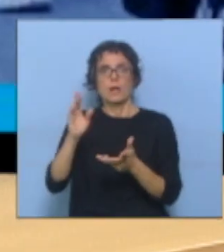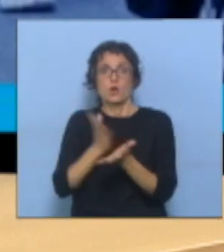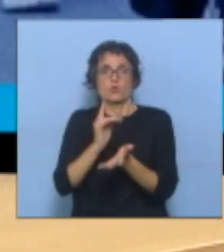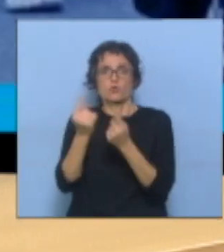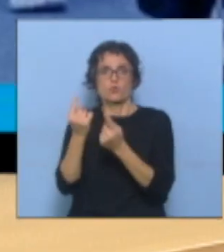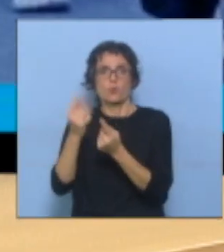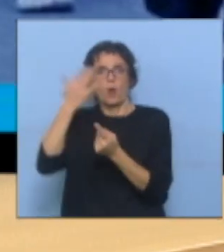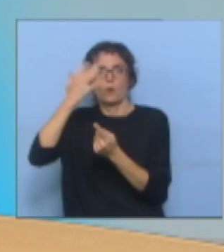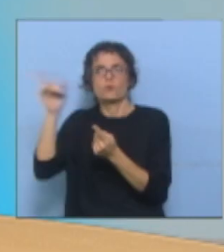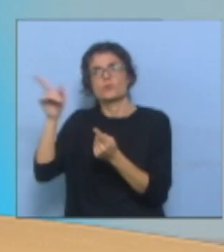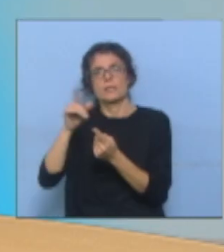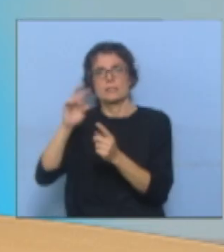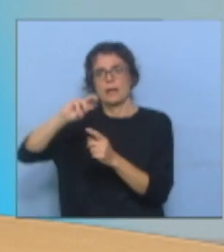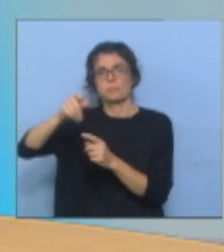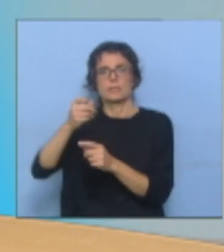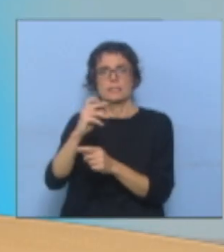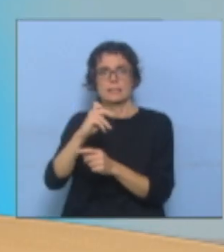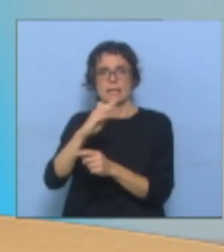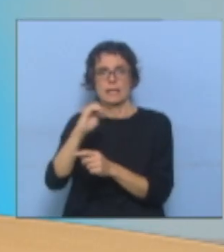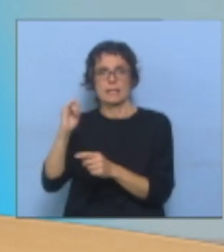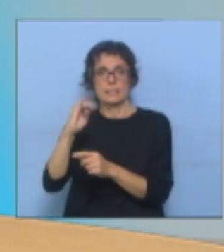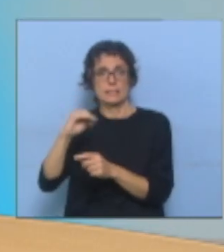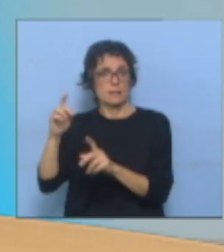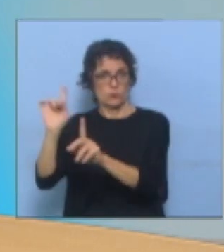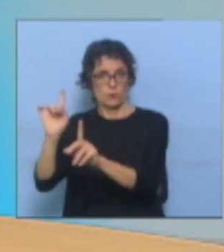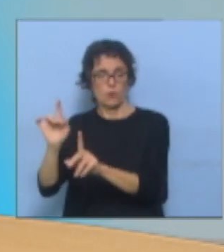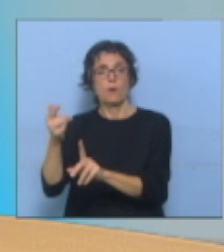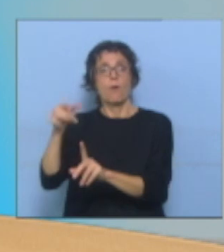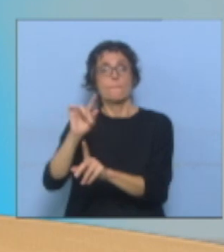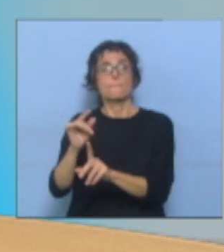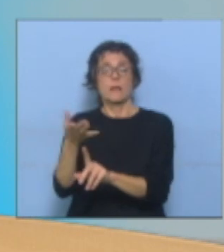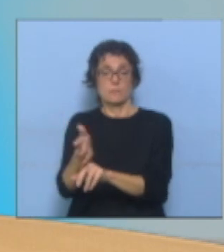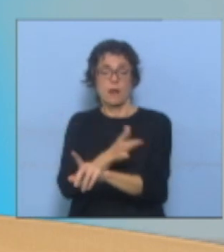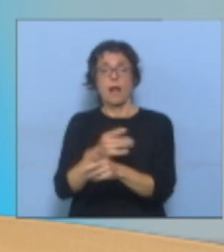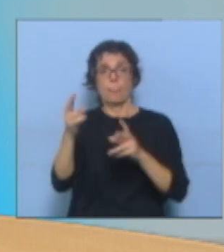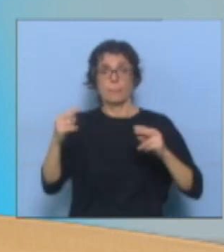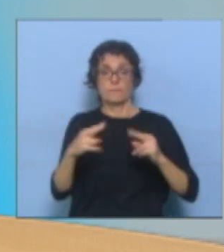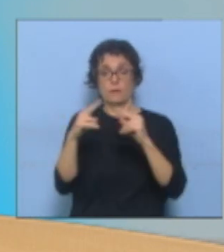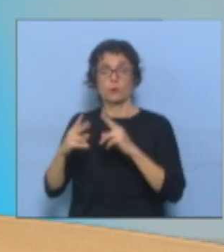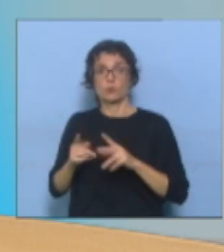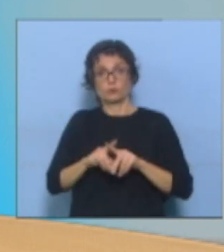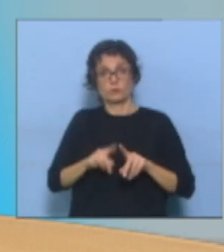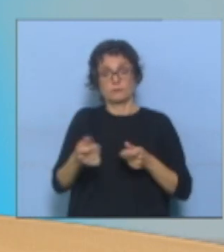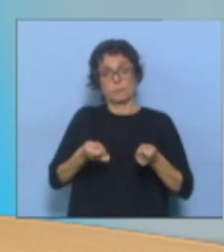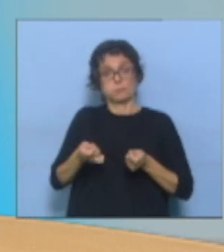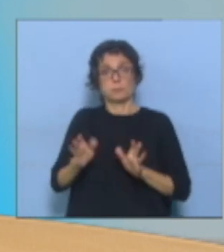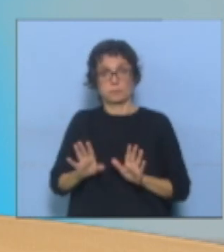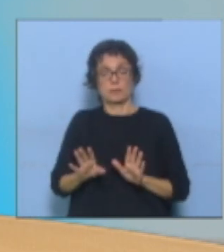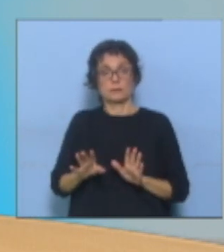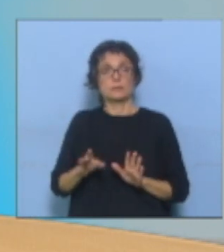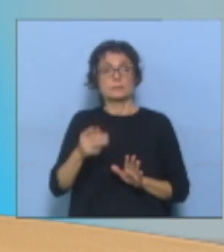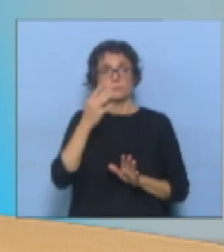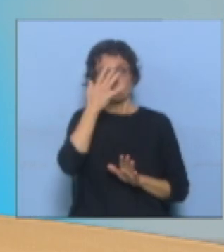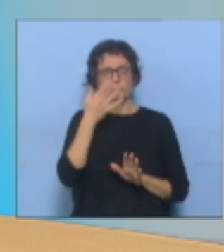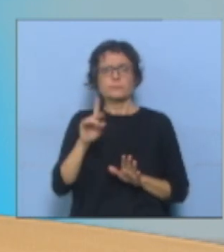essa preparação, essa formação, e esta semana são 3 também os eventos que o preparam. Desde logo vejo a presença do